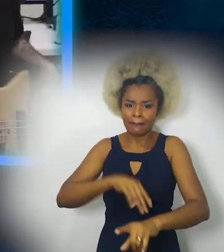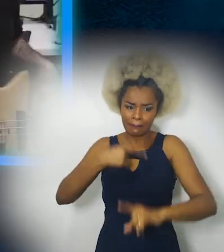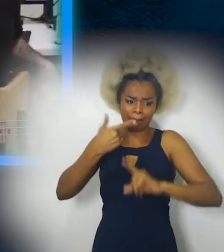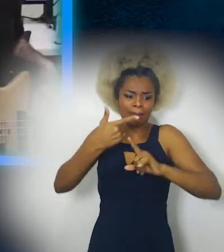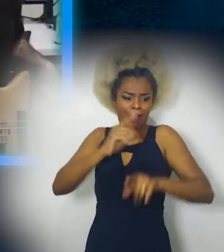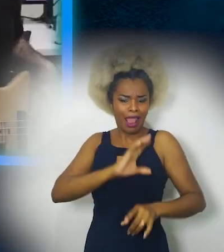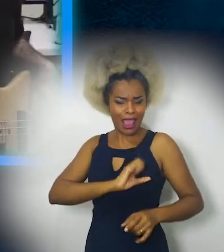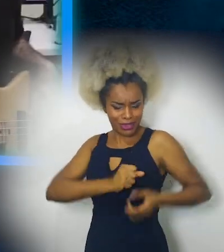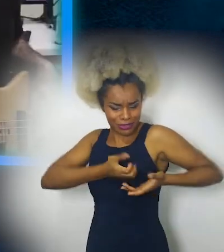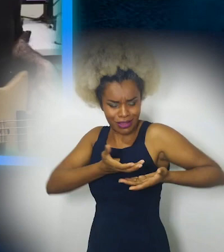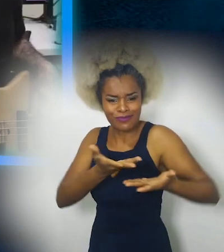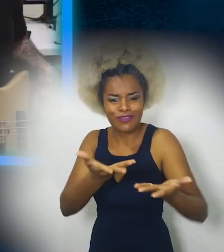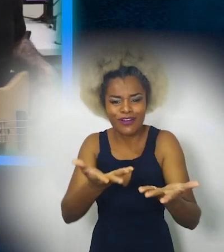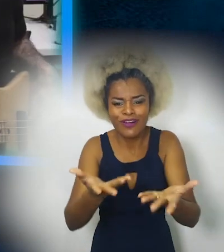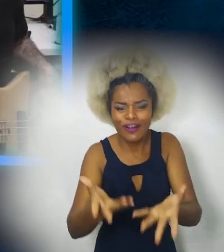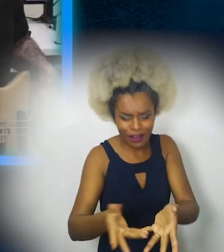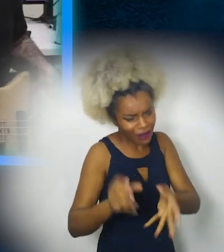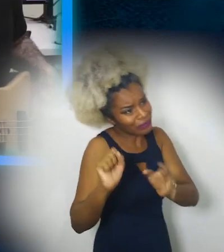mais amor,